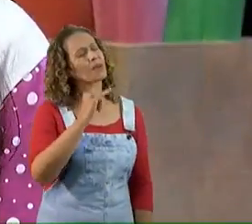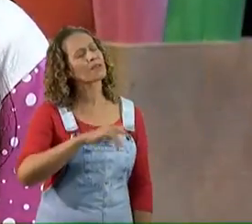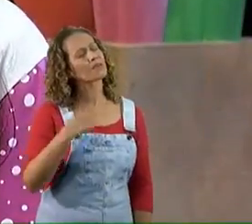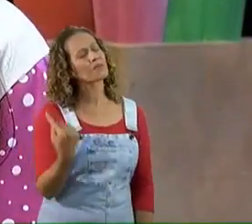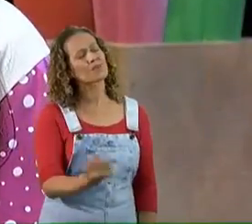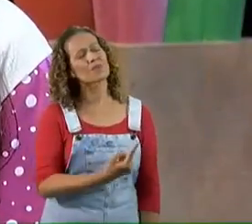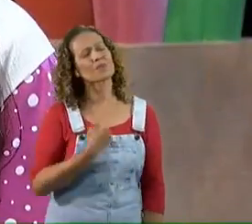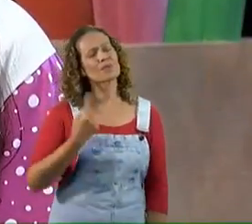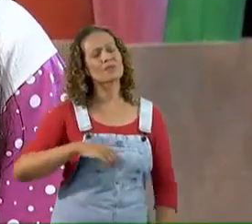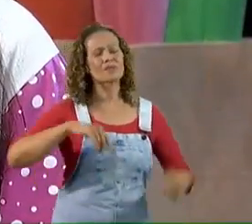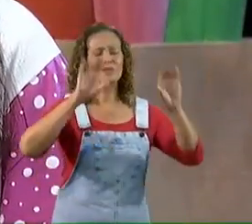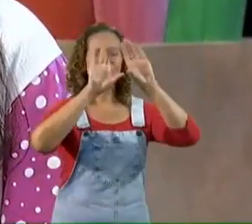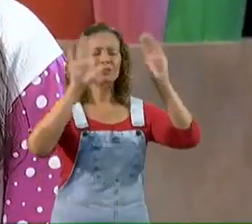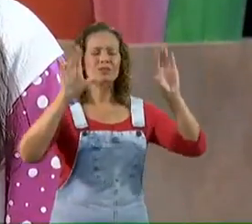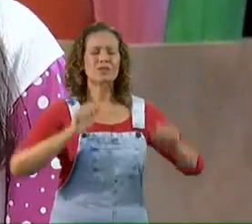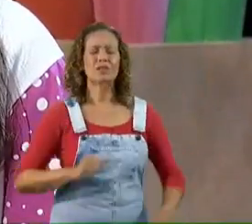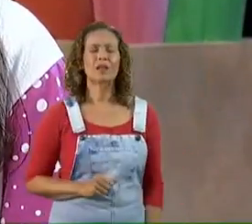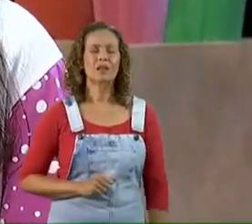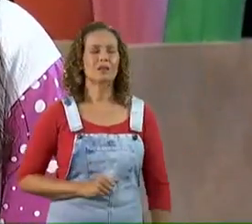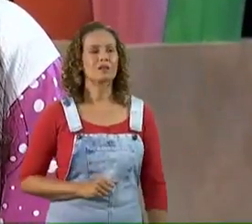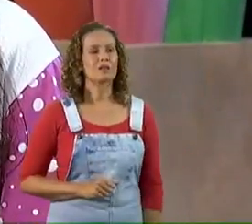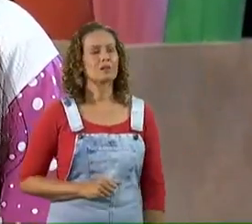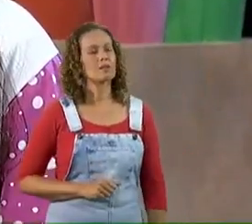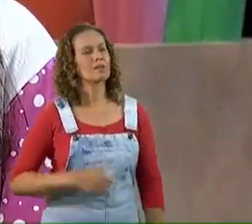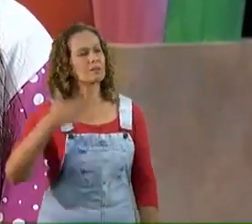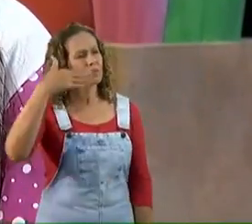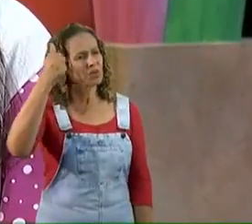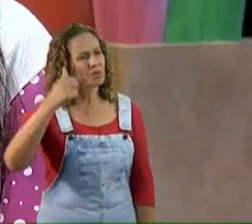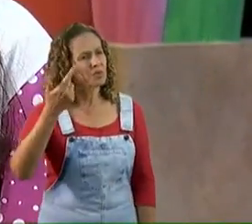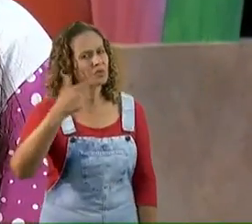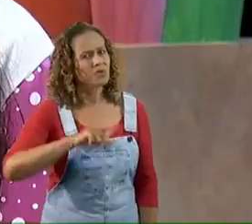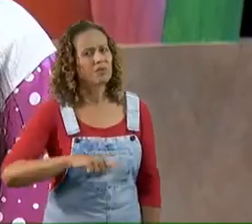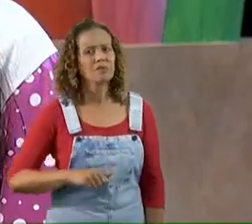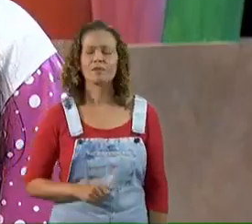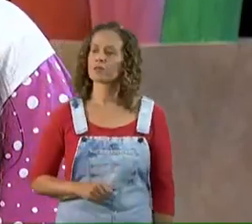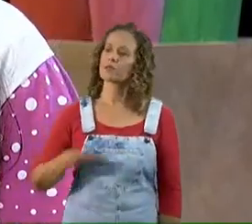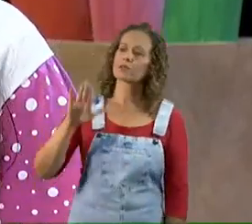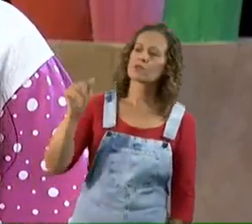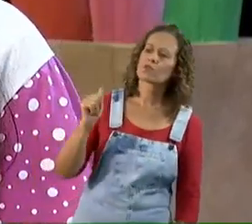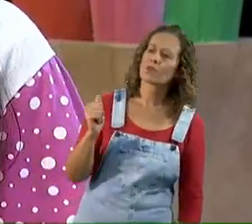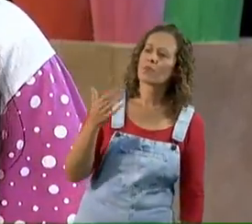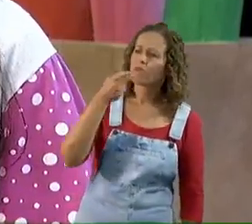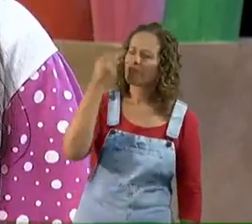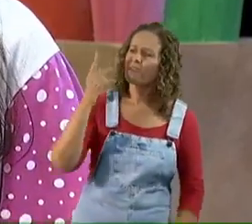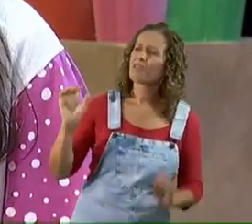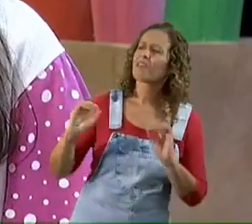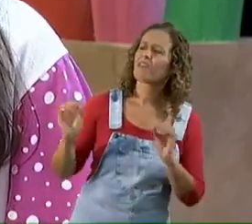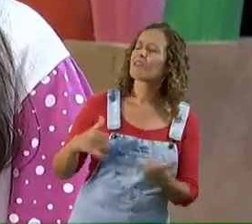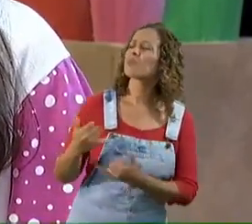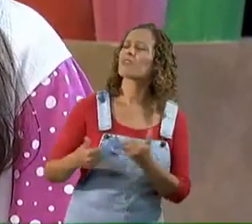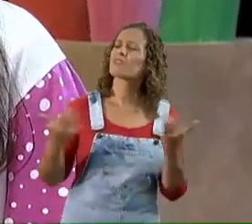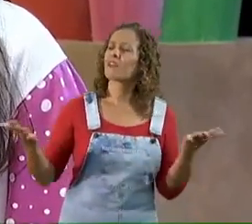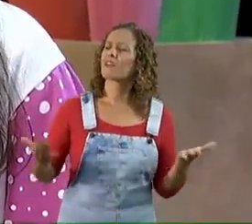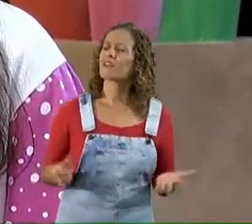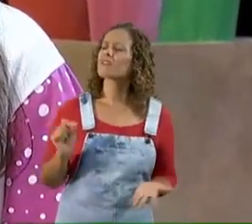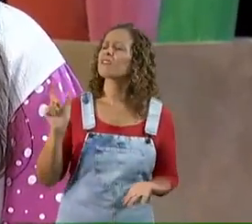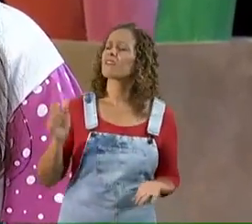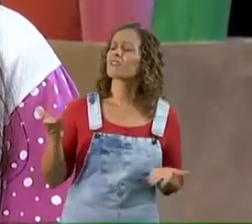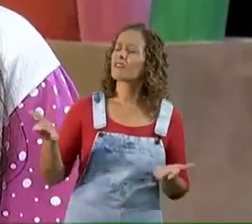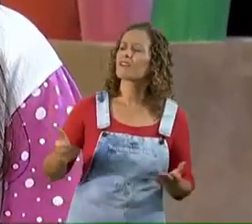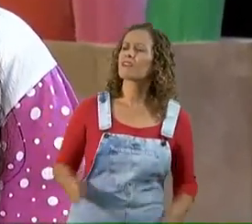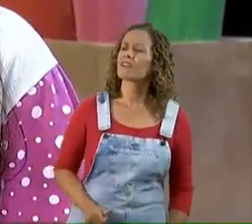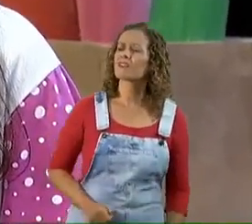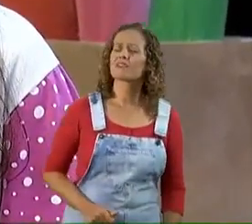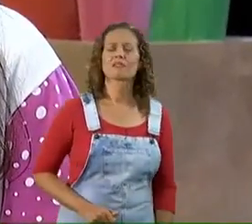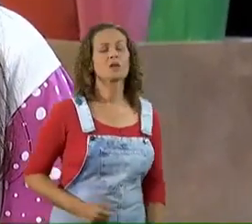céu. Você me chamou mais uma vez. Eu não chamei ninguém. Que brincadeira é essa? Quem tá aí? Sou